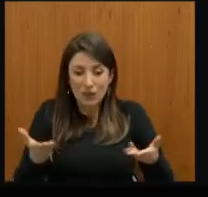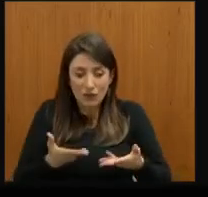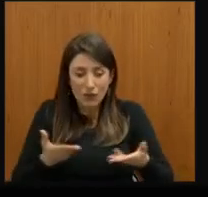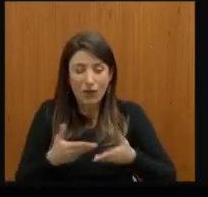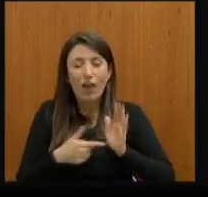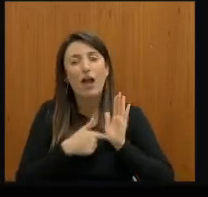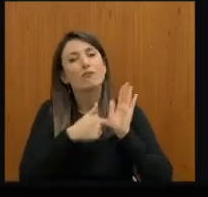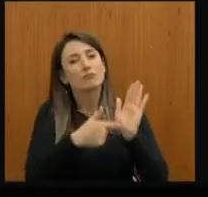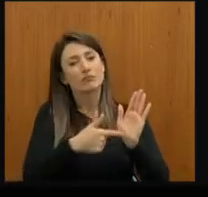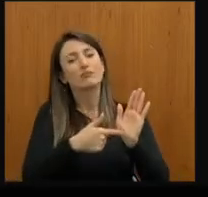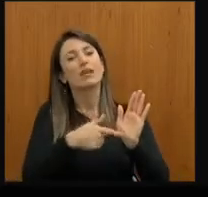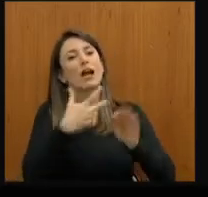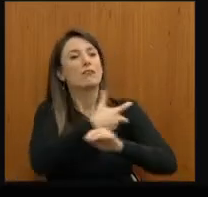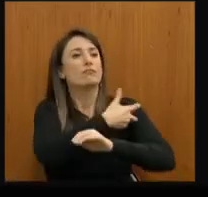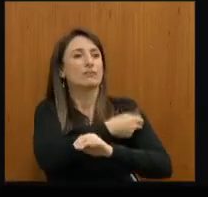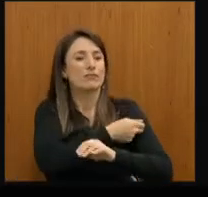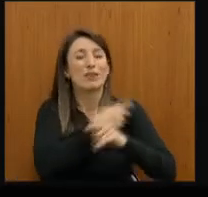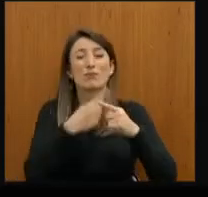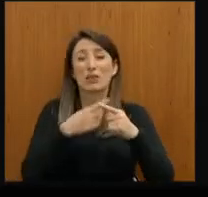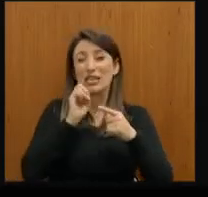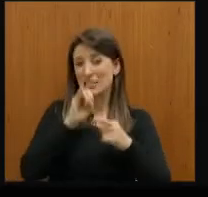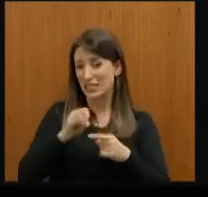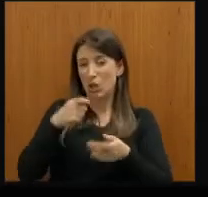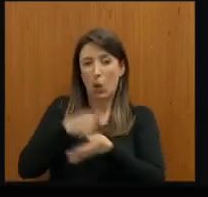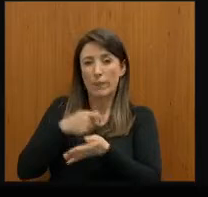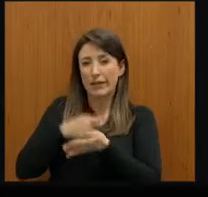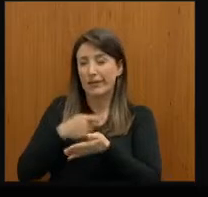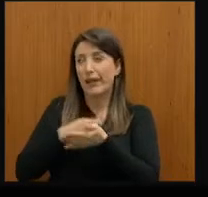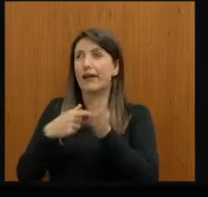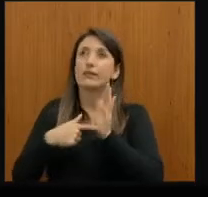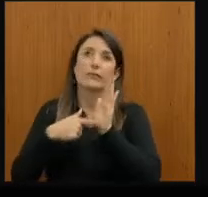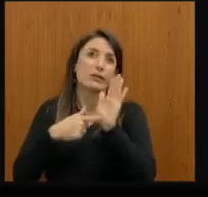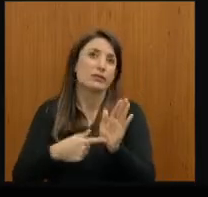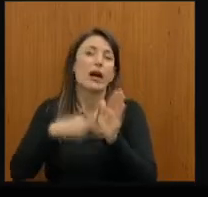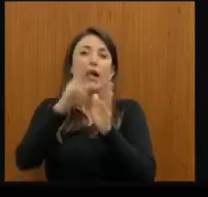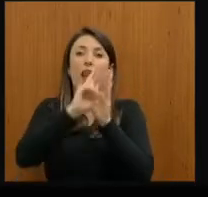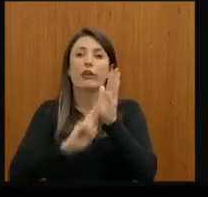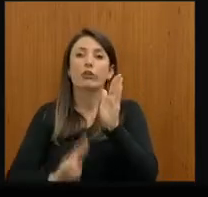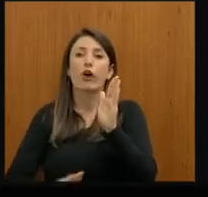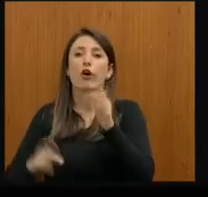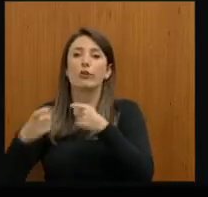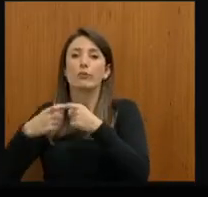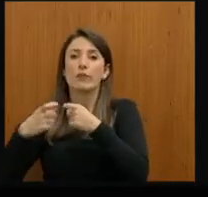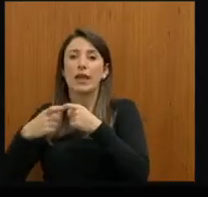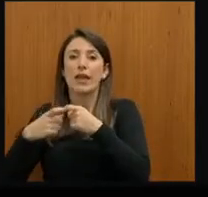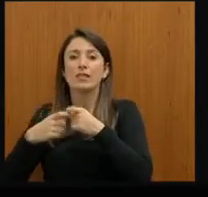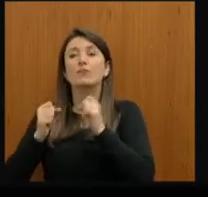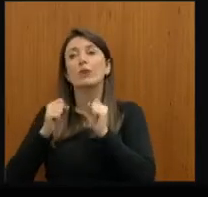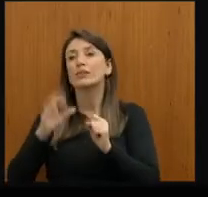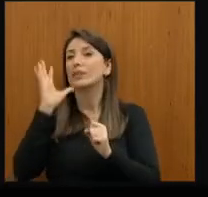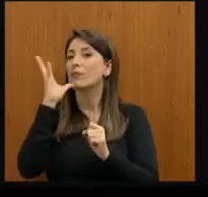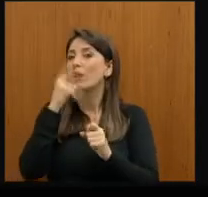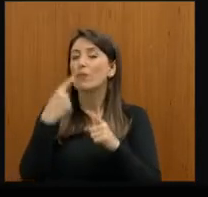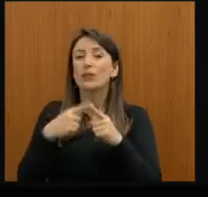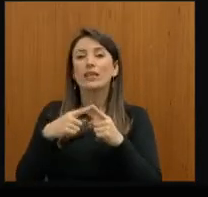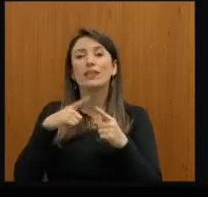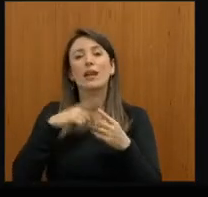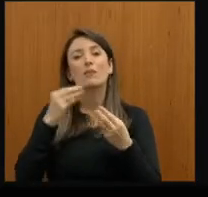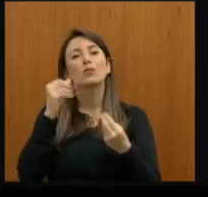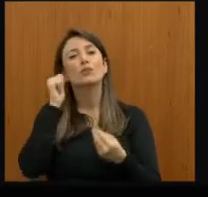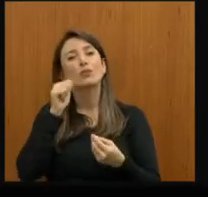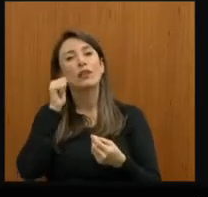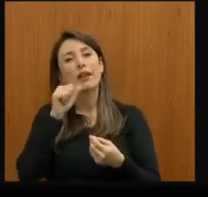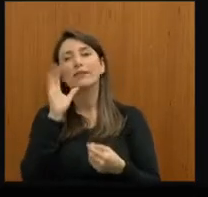de apresentação de instalar tório ela pode ser um hobby se né tem mulheres que ficam semanas esperando uma consulta e tem